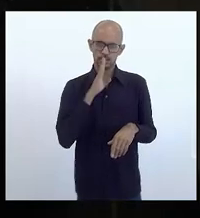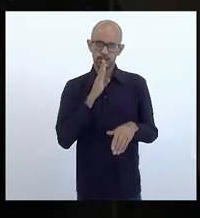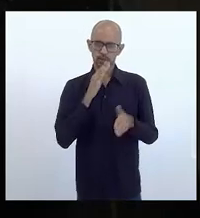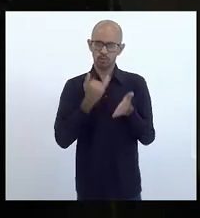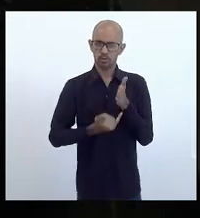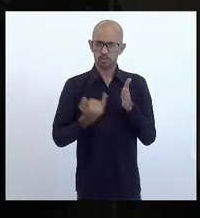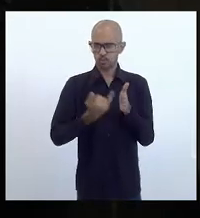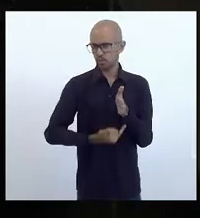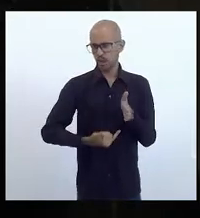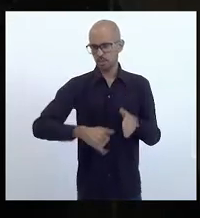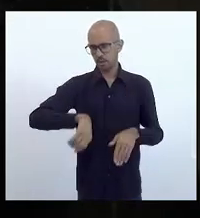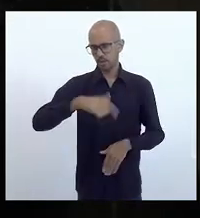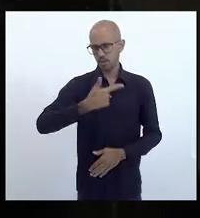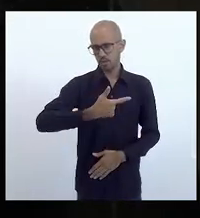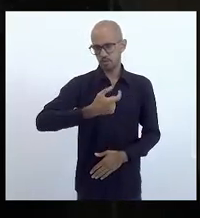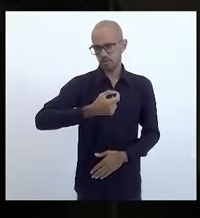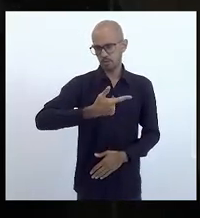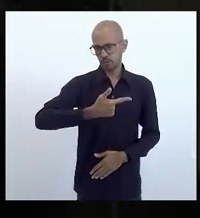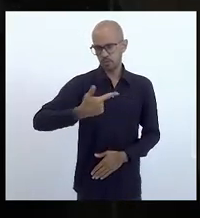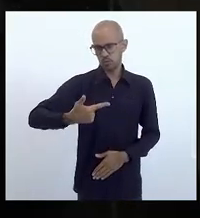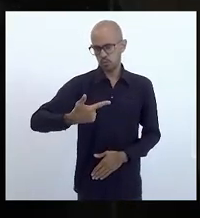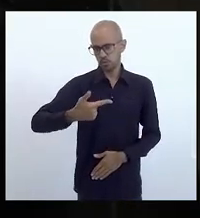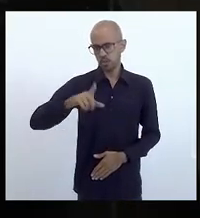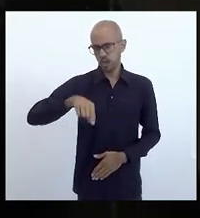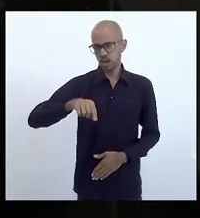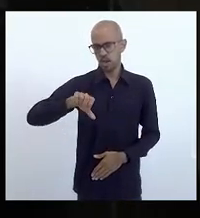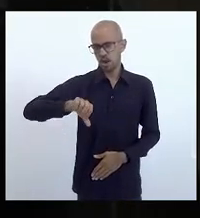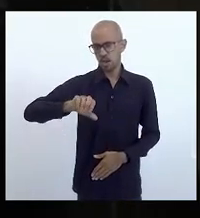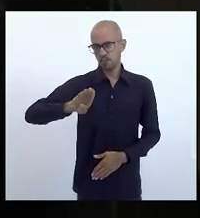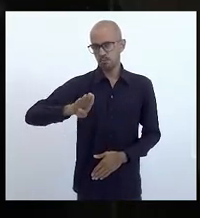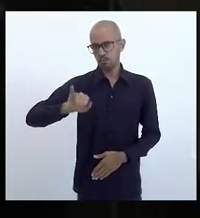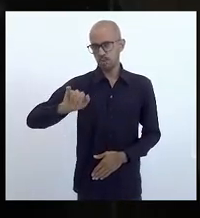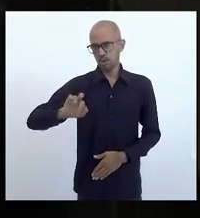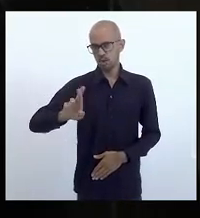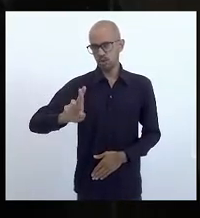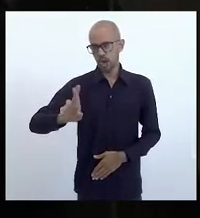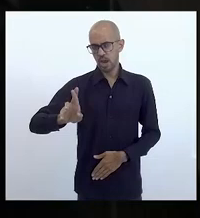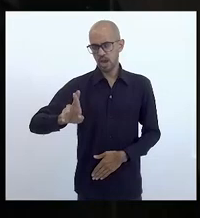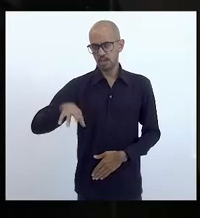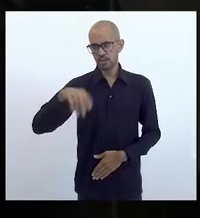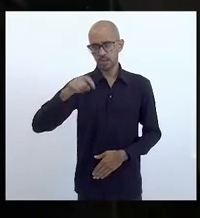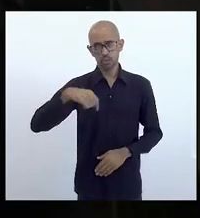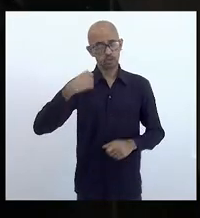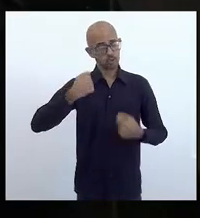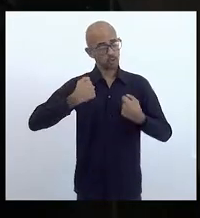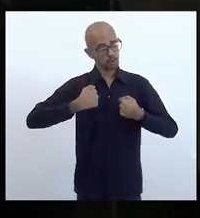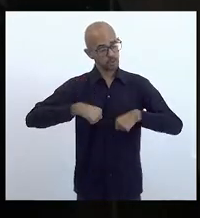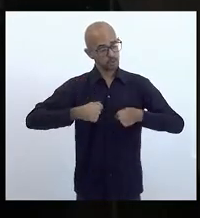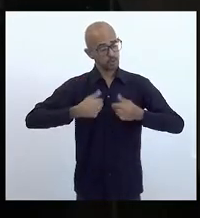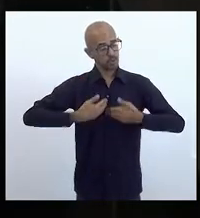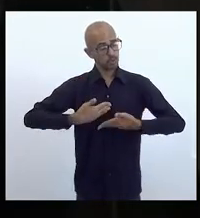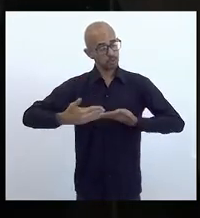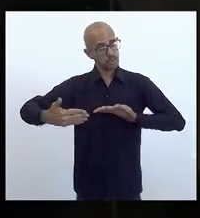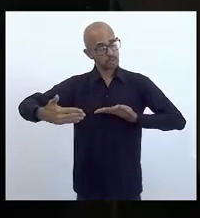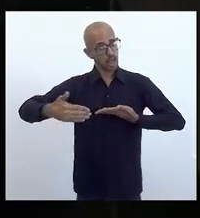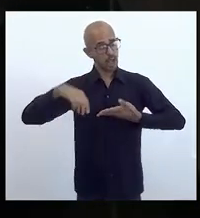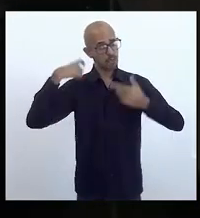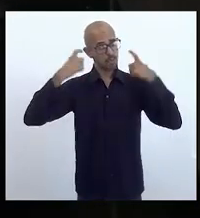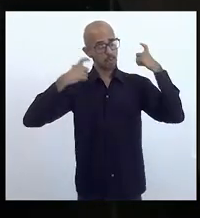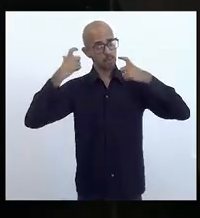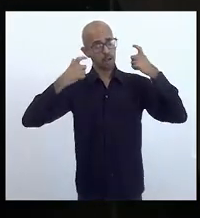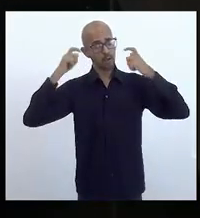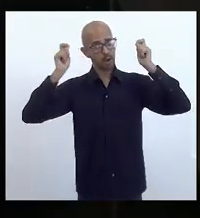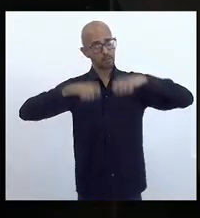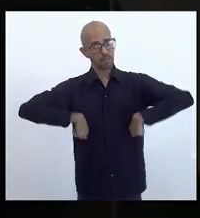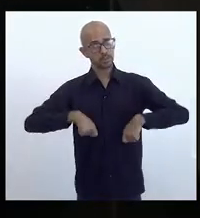para 2022, estimado em 9 bilhões de reais, nos dá margem para nos preocupar com a capacidade do Estado